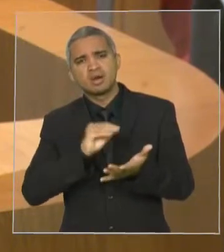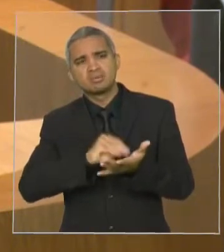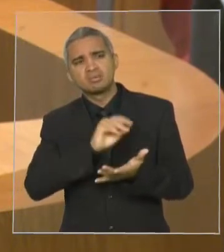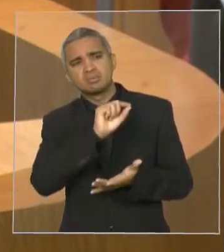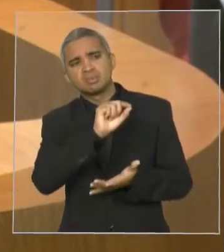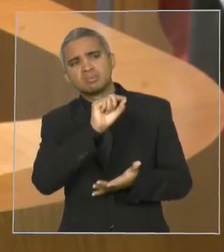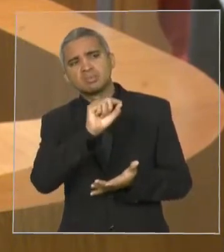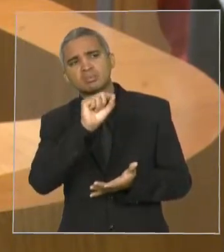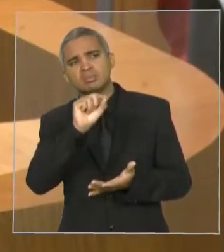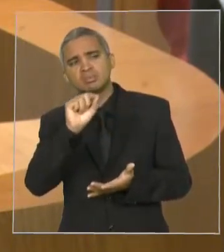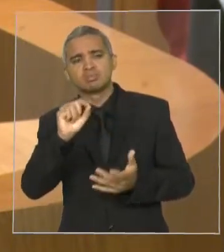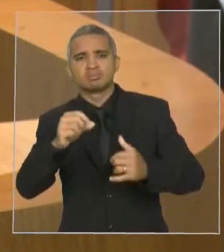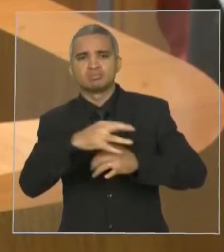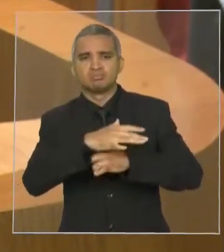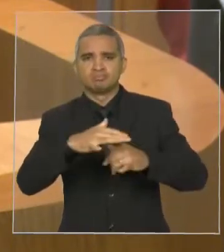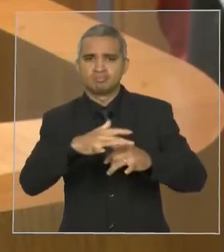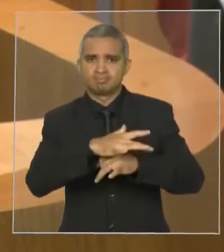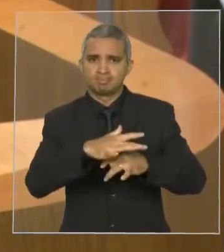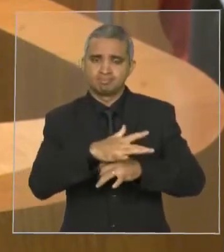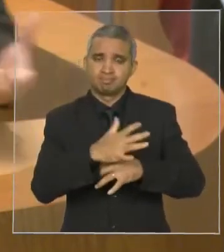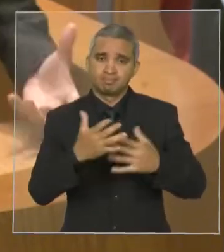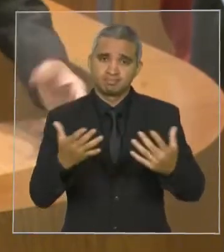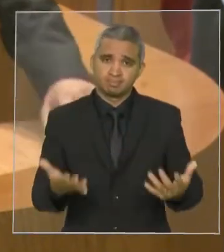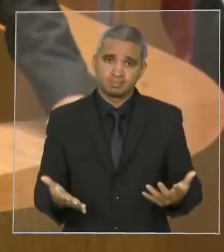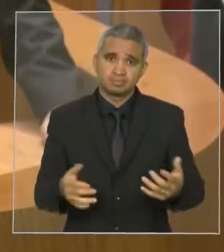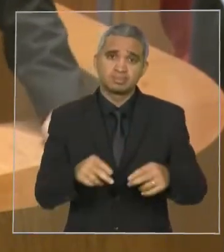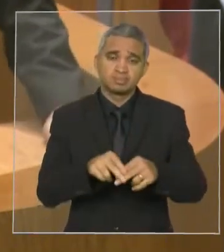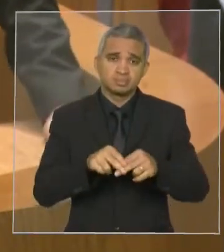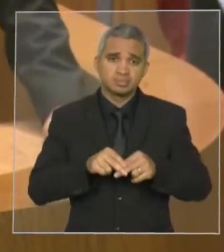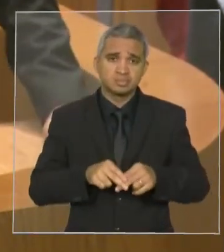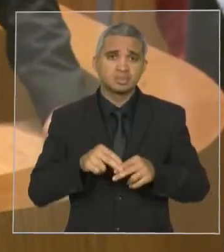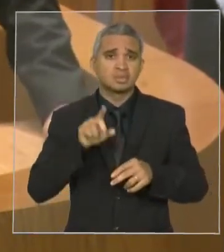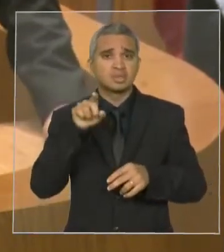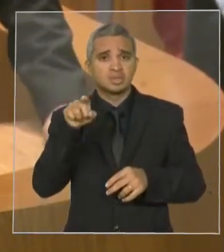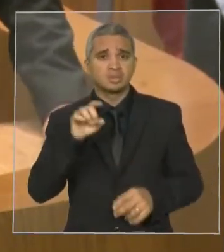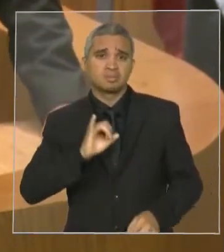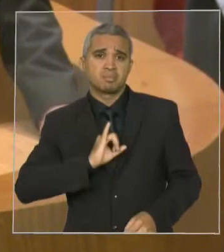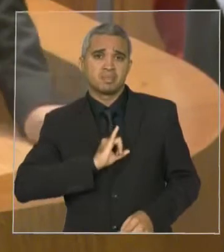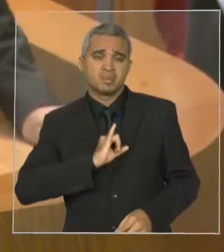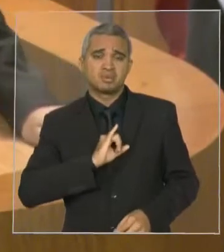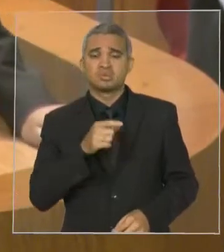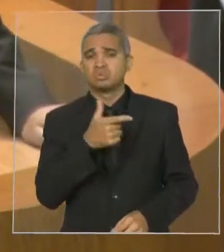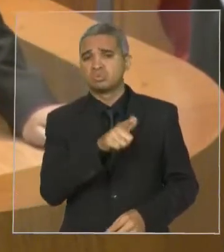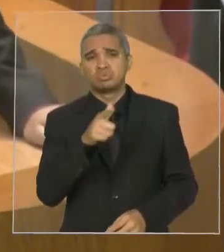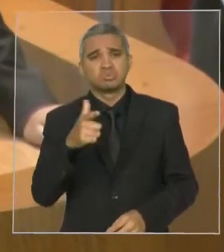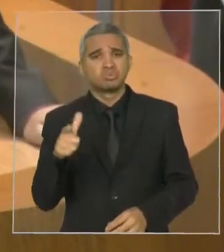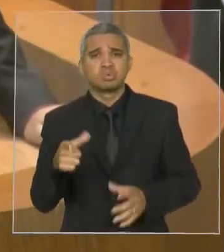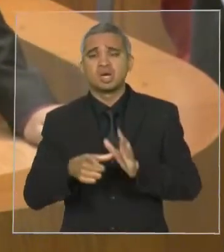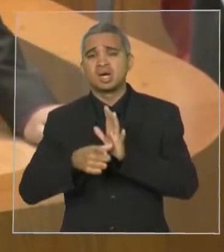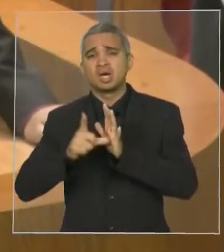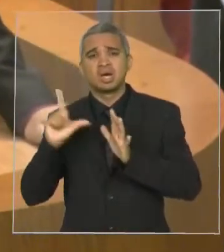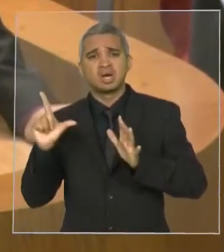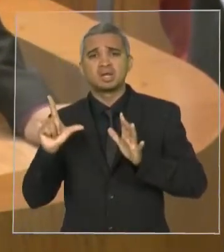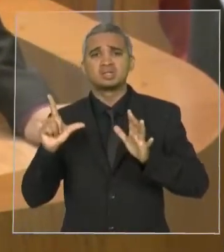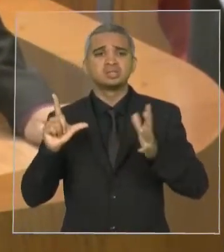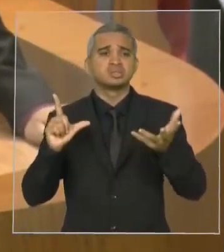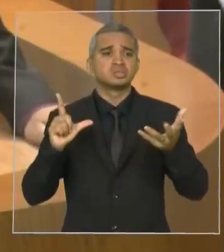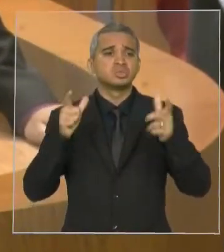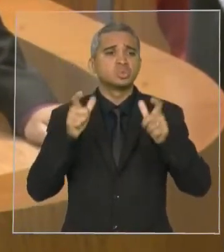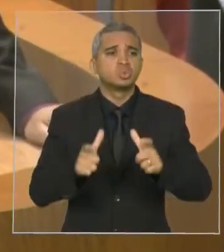falta de oportunidade e espaço de convivência para a cidade não se tinha alternativa para